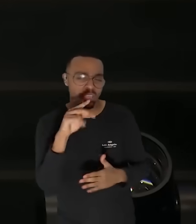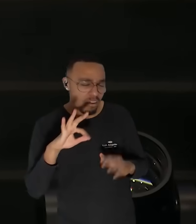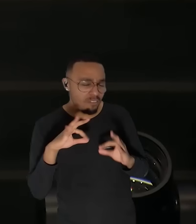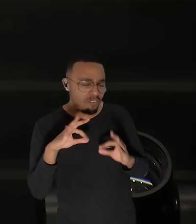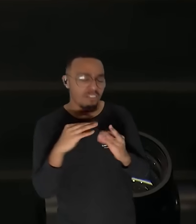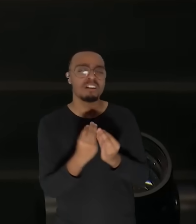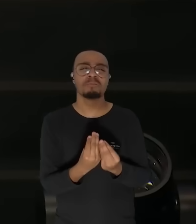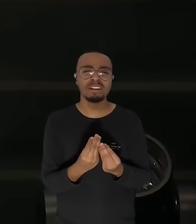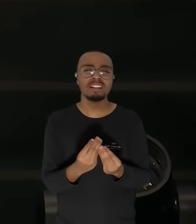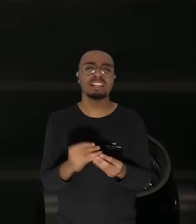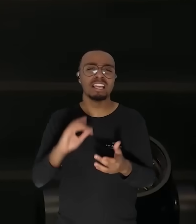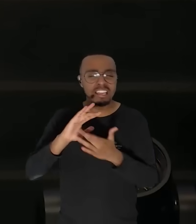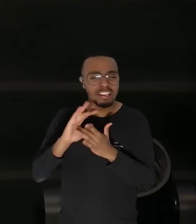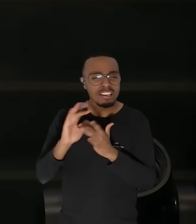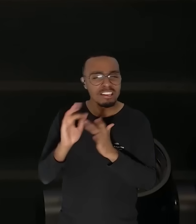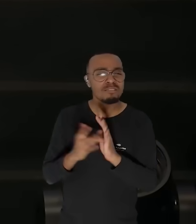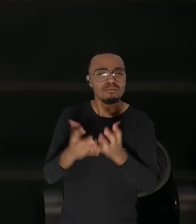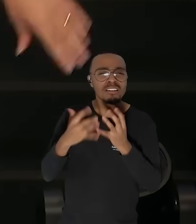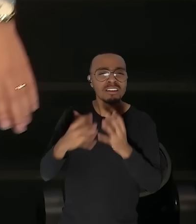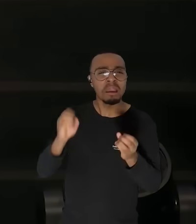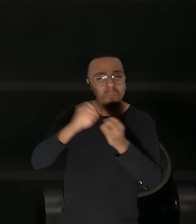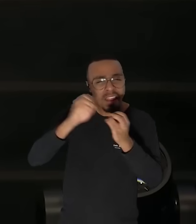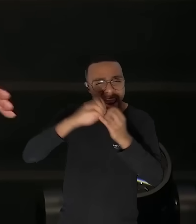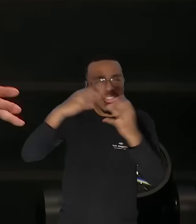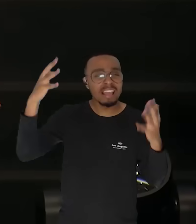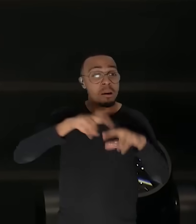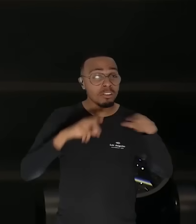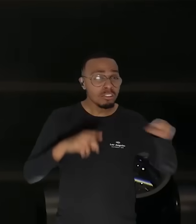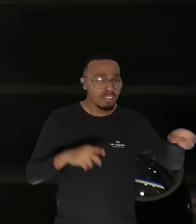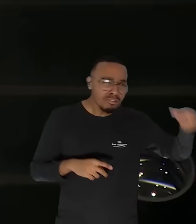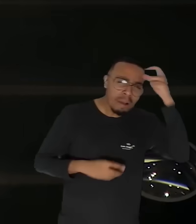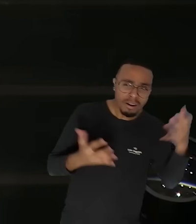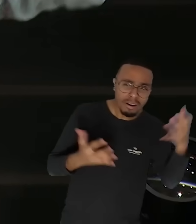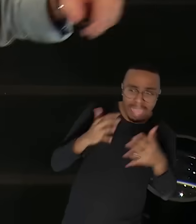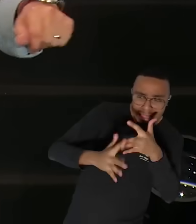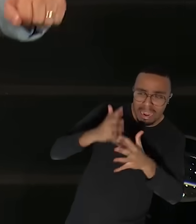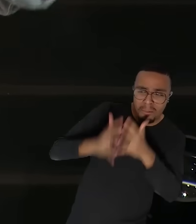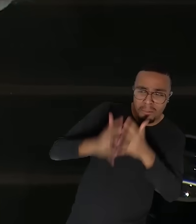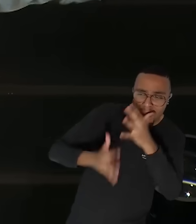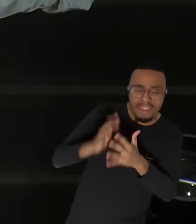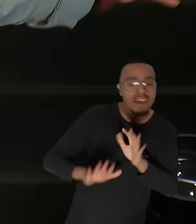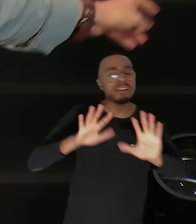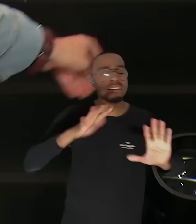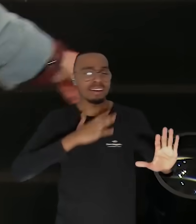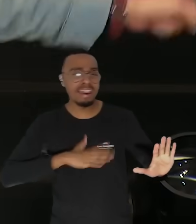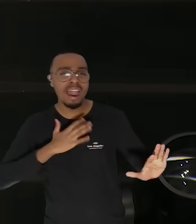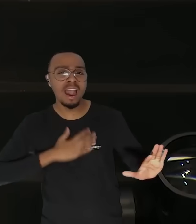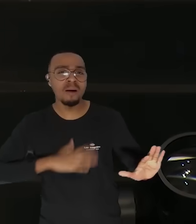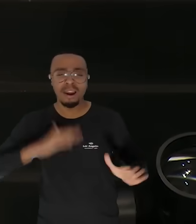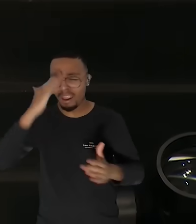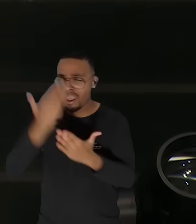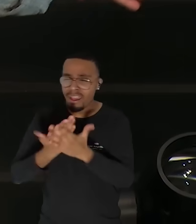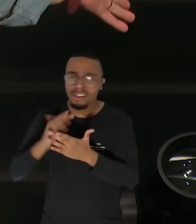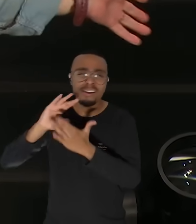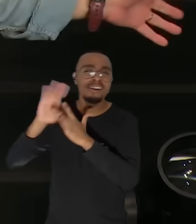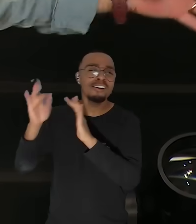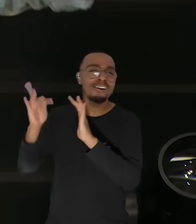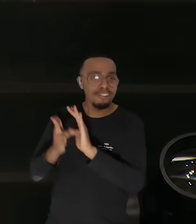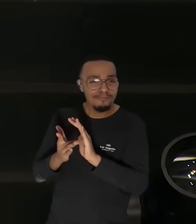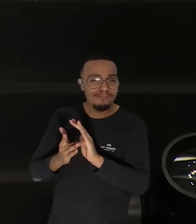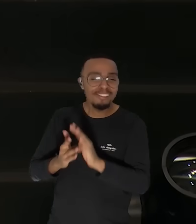estou te levando para um milagre. É por isso que os ventos estão aí. Ei, ei, ei, ei, me acorda, me acorda, me acorda que você vai